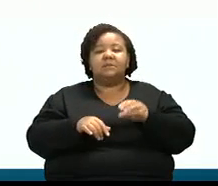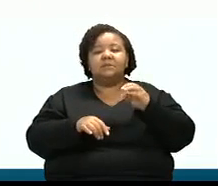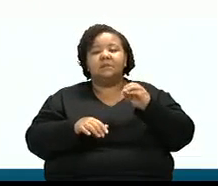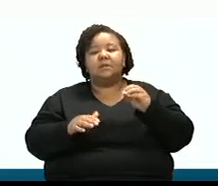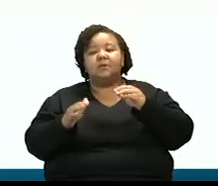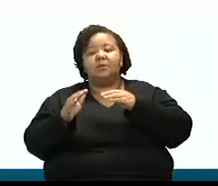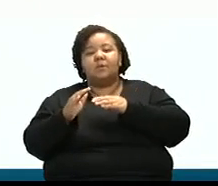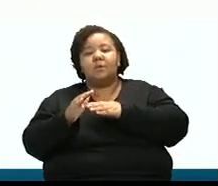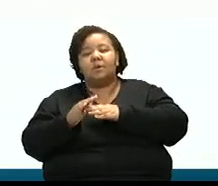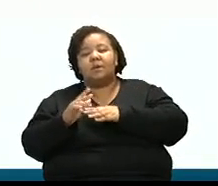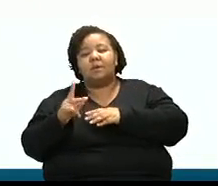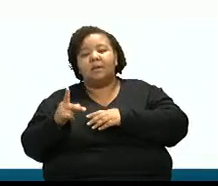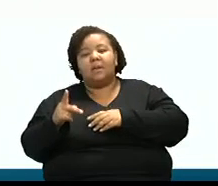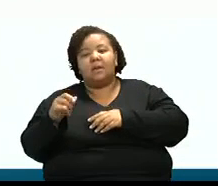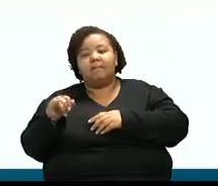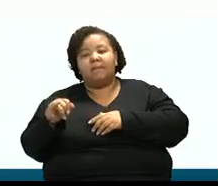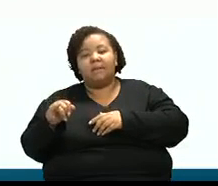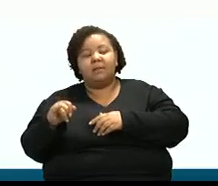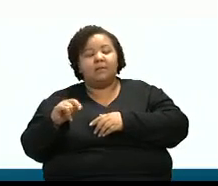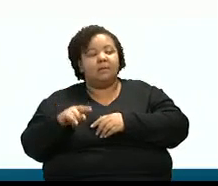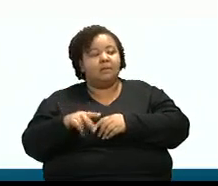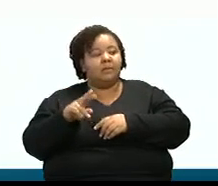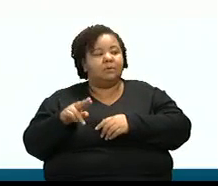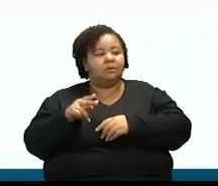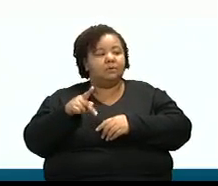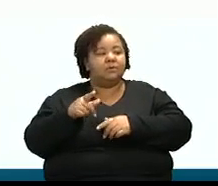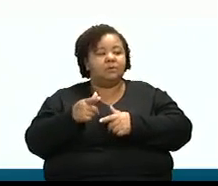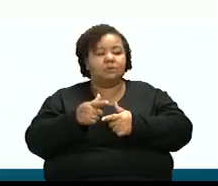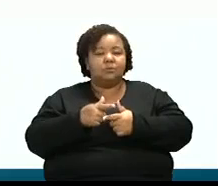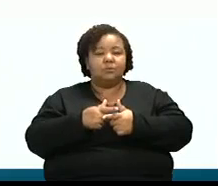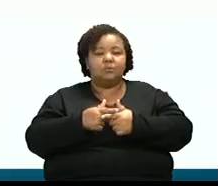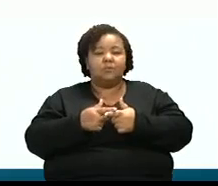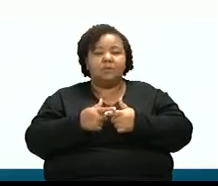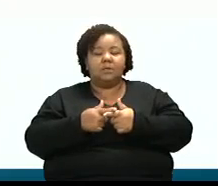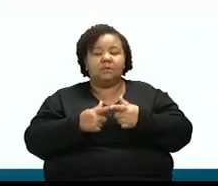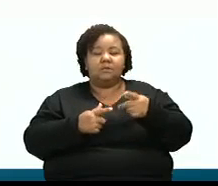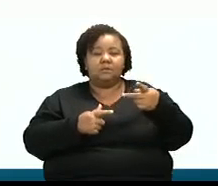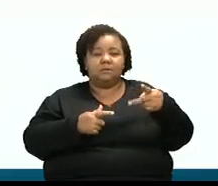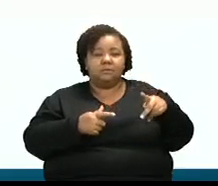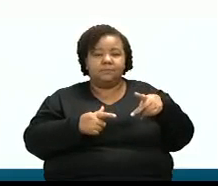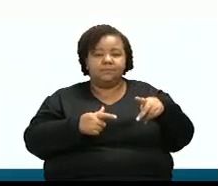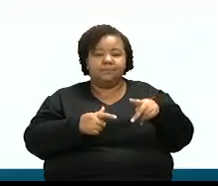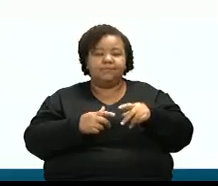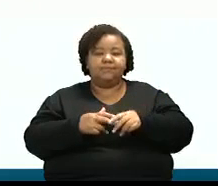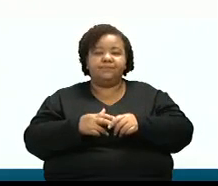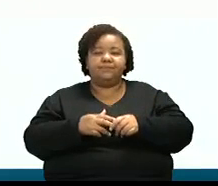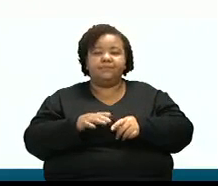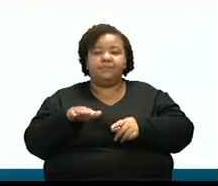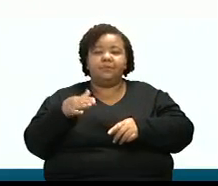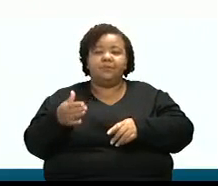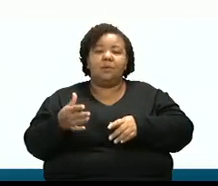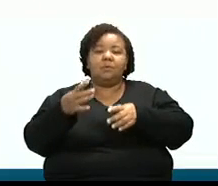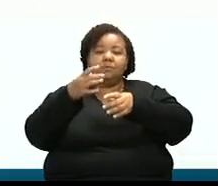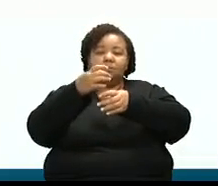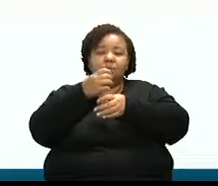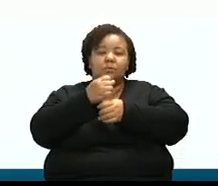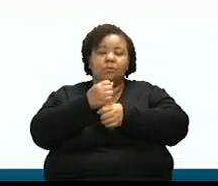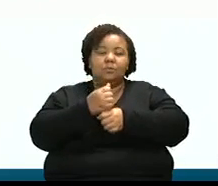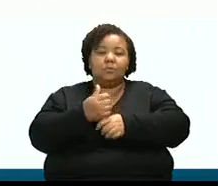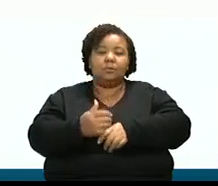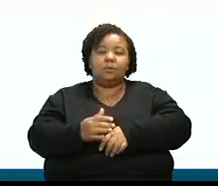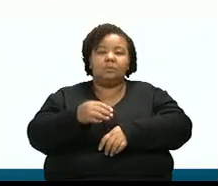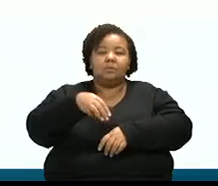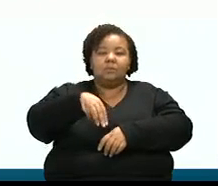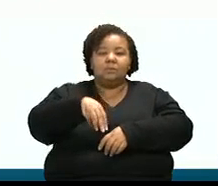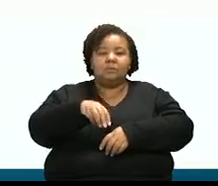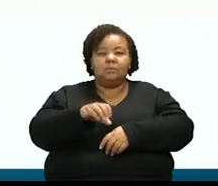π, porque eu estou trabalhando somente com metade dessa circunferência. Quando eu calculo o